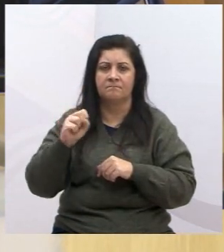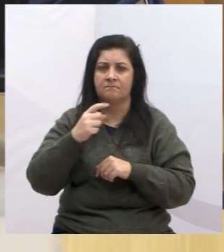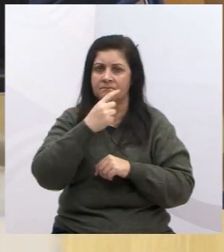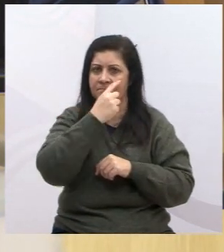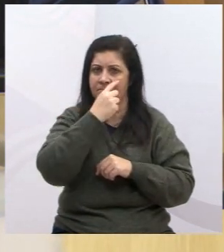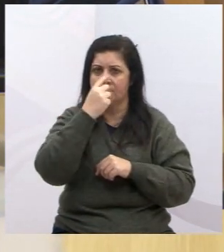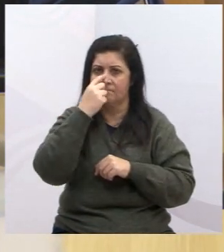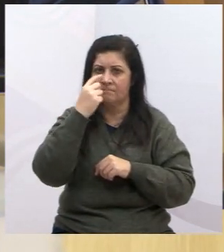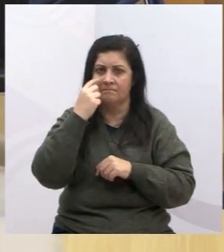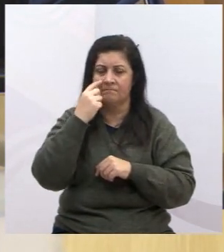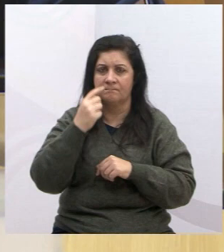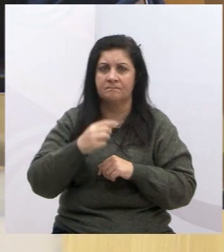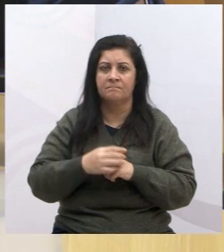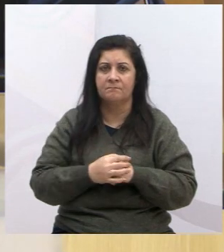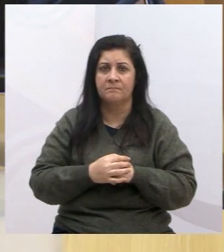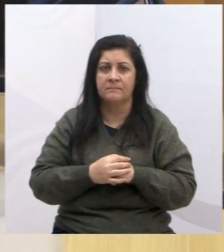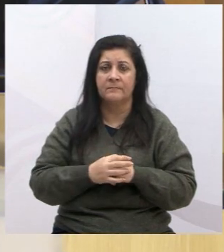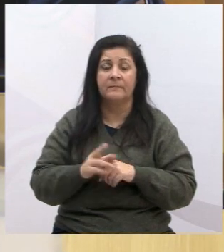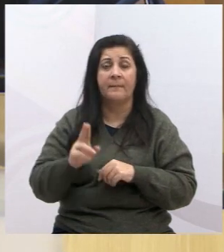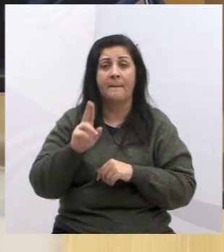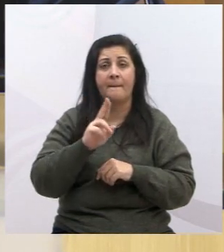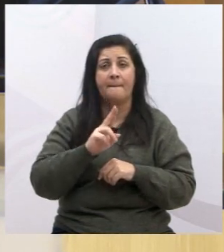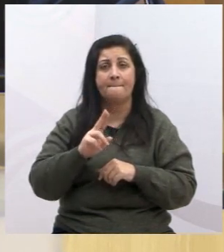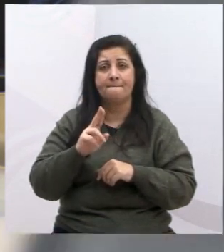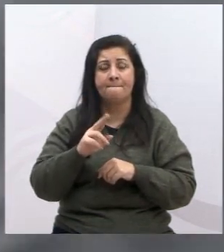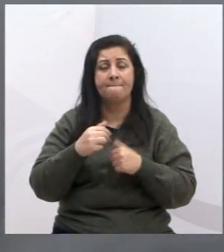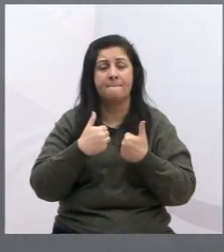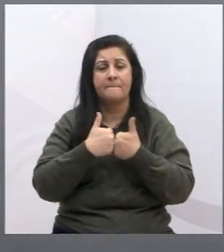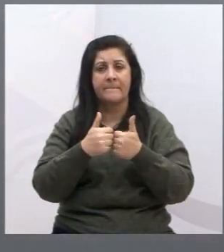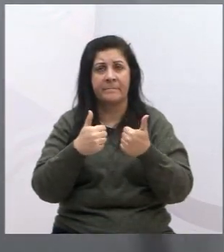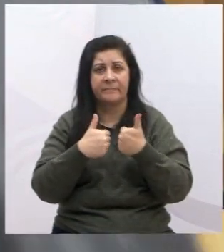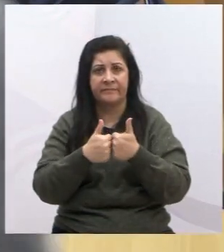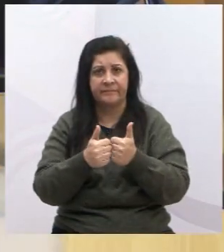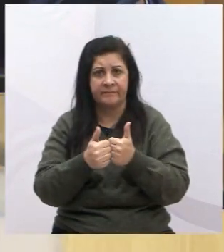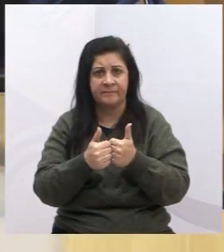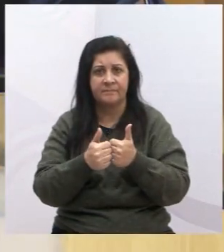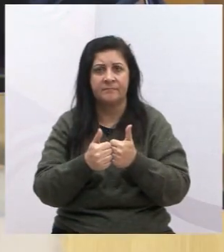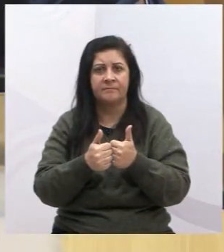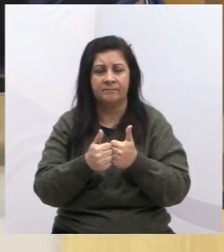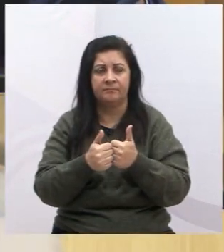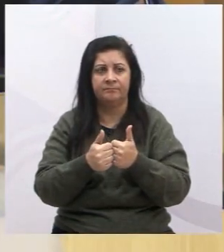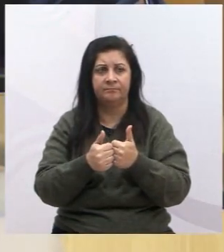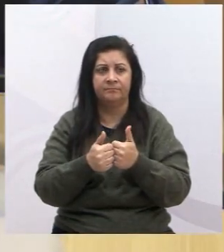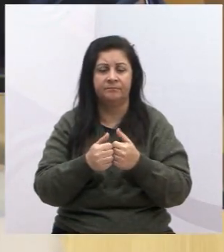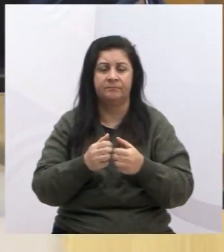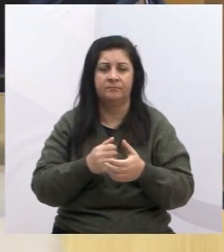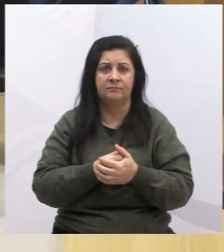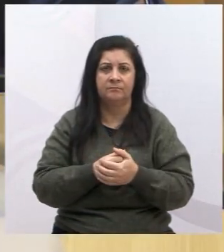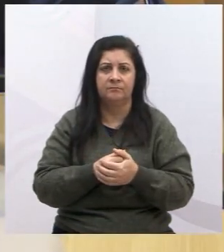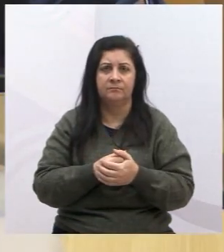Lua e utilizam o transporte coletivo que sai